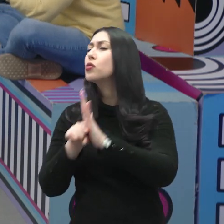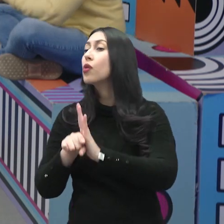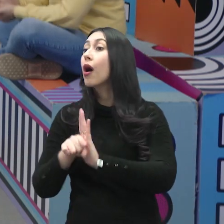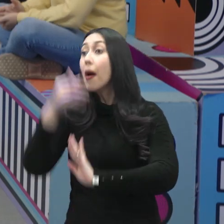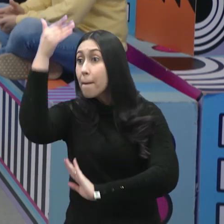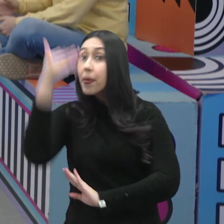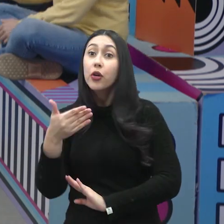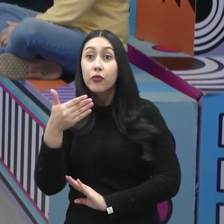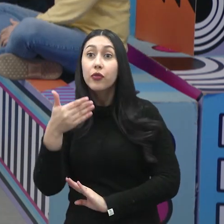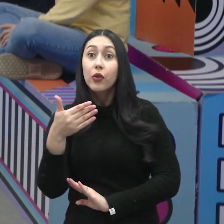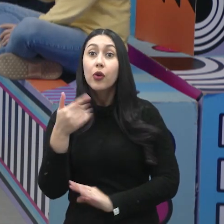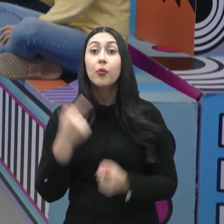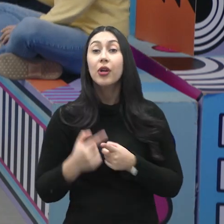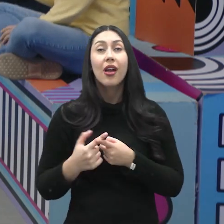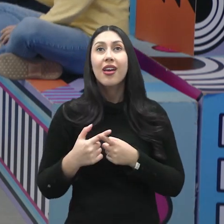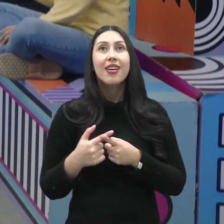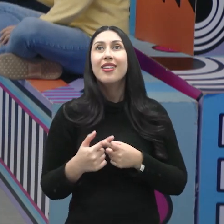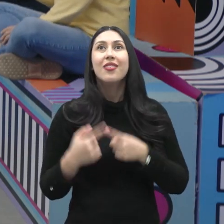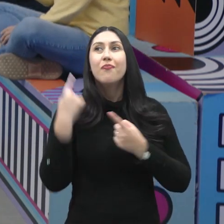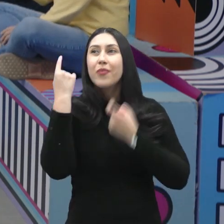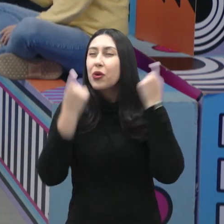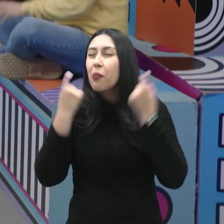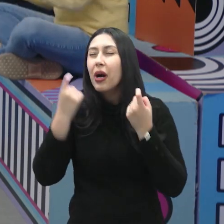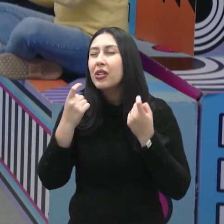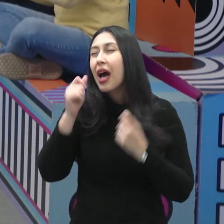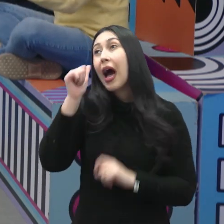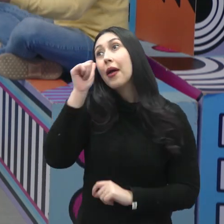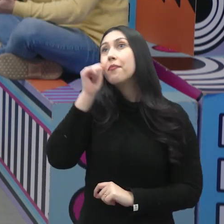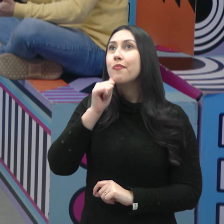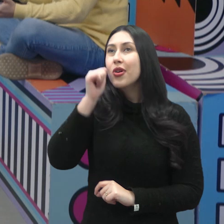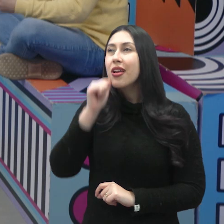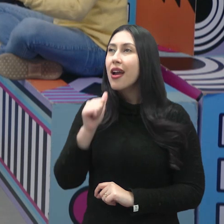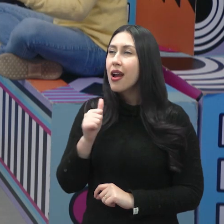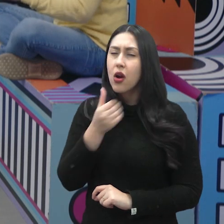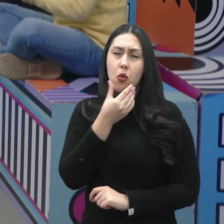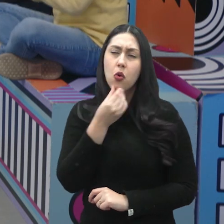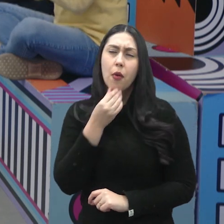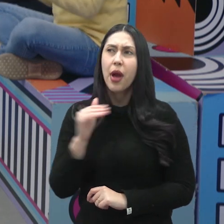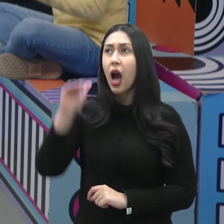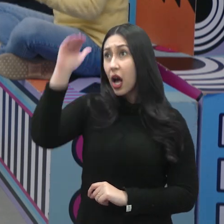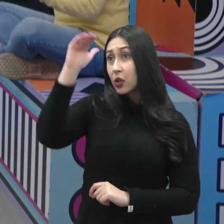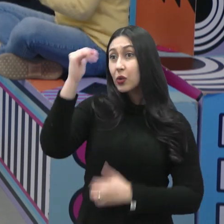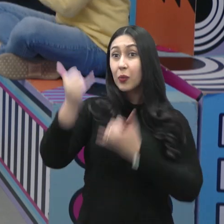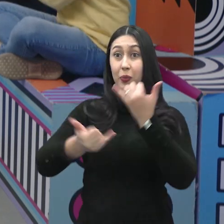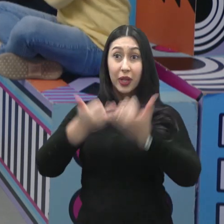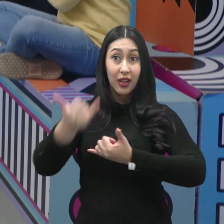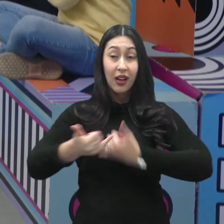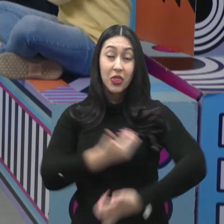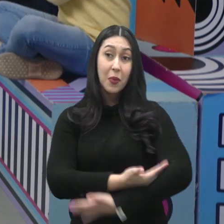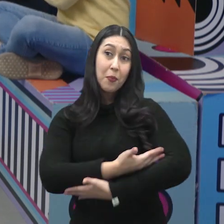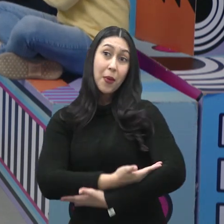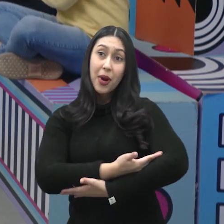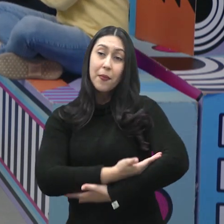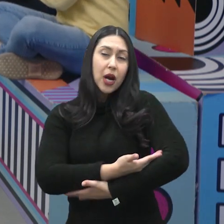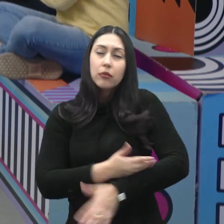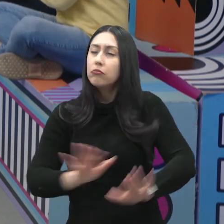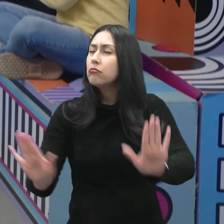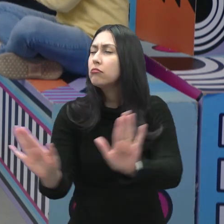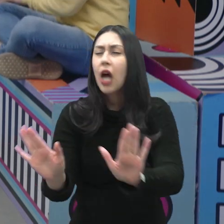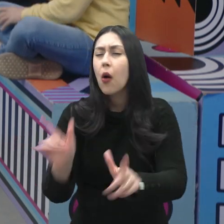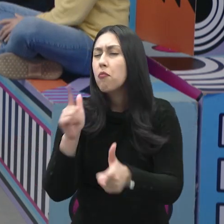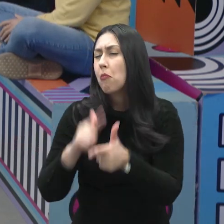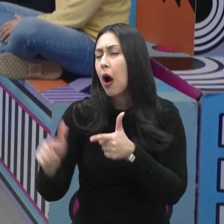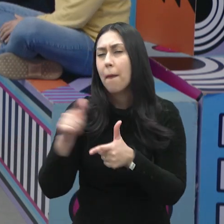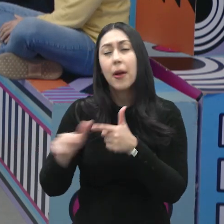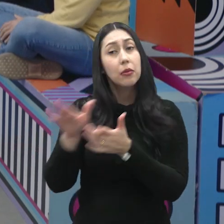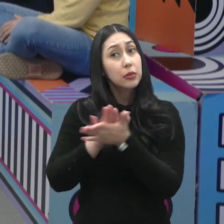e o que preocupou, na verdade, não foi nem o fato de ter alguma mulher ou até mesmo um homem, um rapaz, seja lá quem for, com a boneca como se fosse